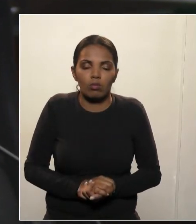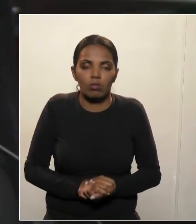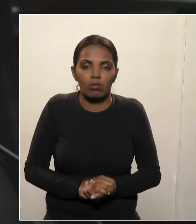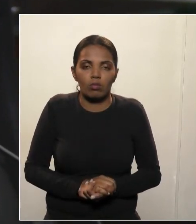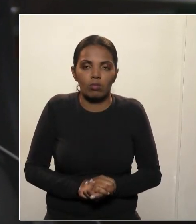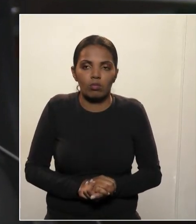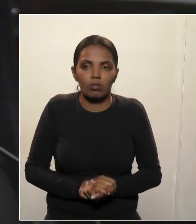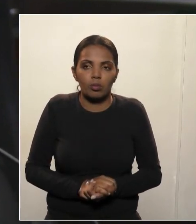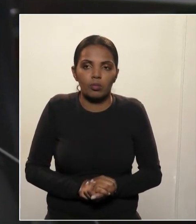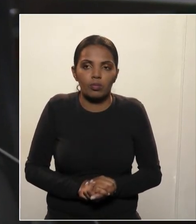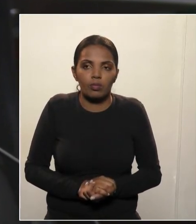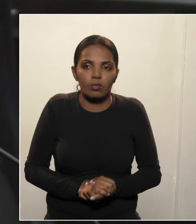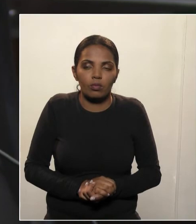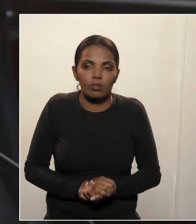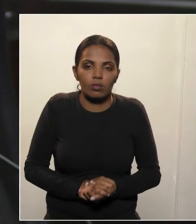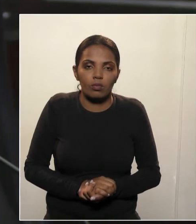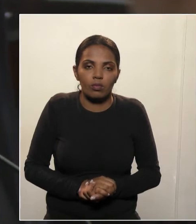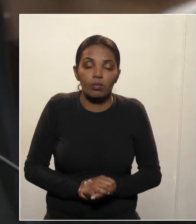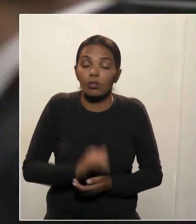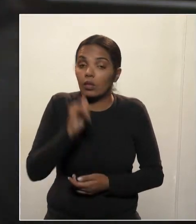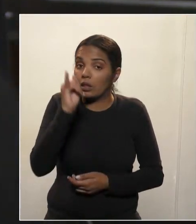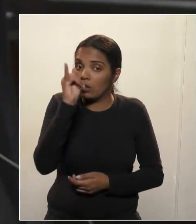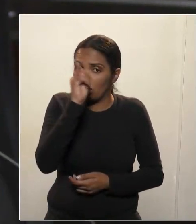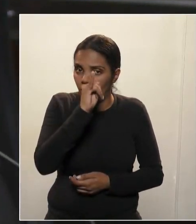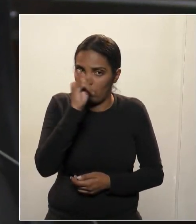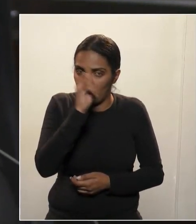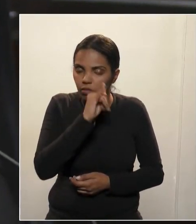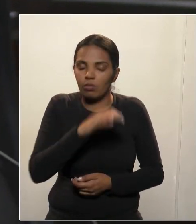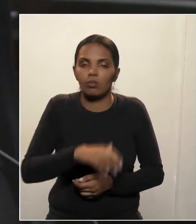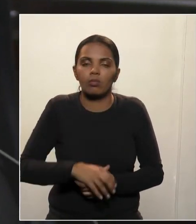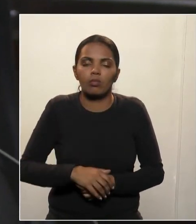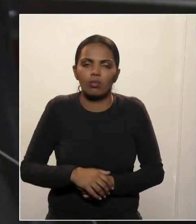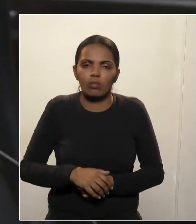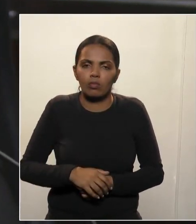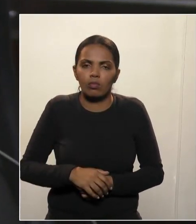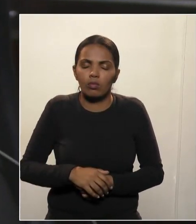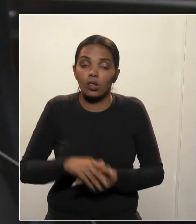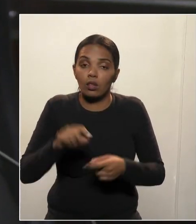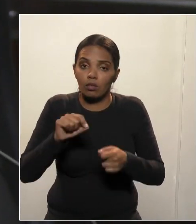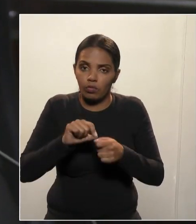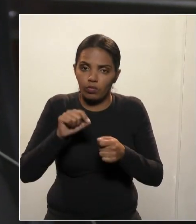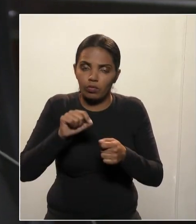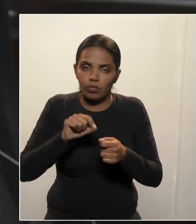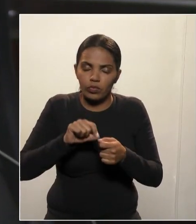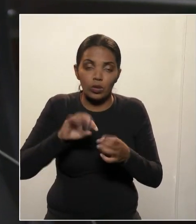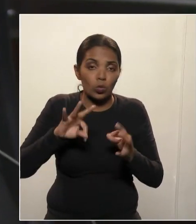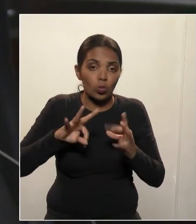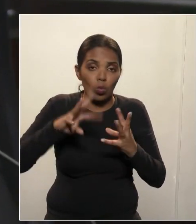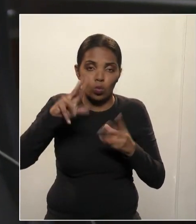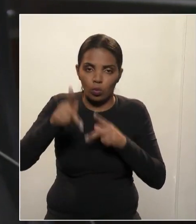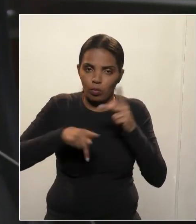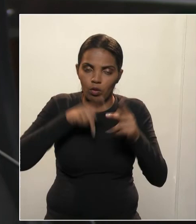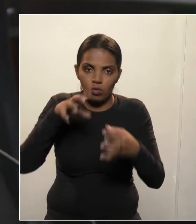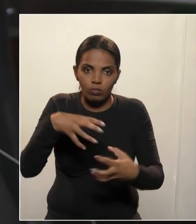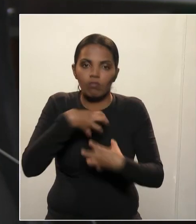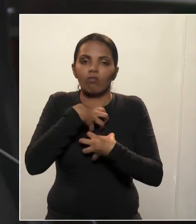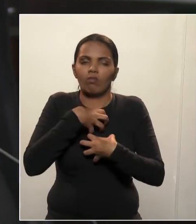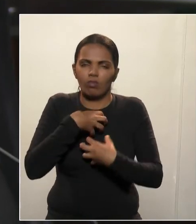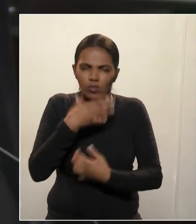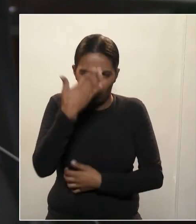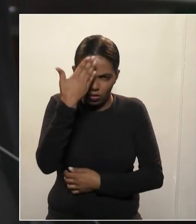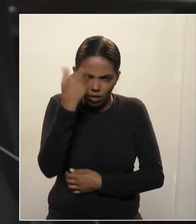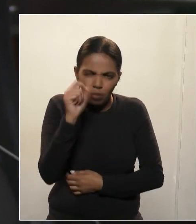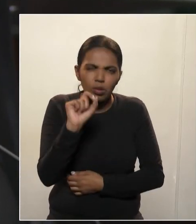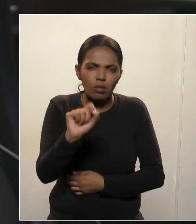Por favor. Itália, assim virou uma comoção nacional. Sabe quem é os verdadeiros heróis